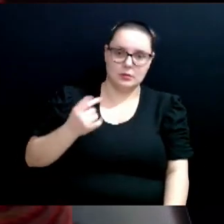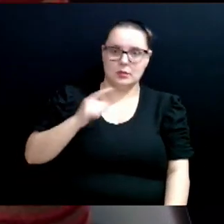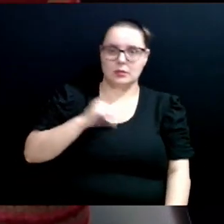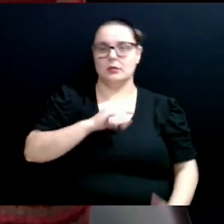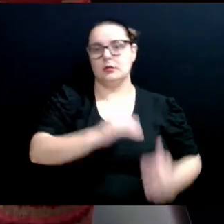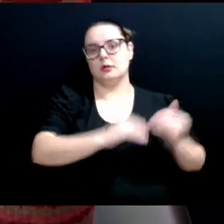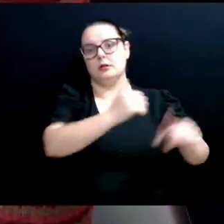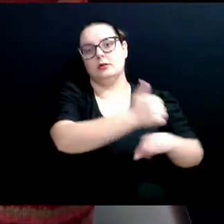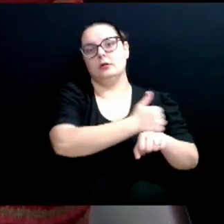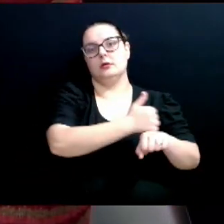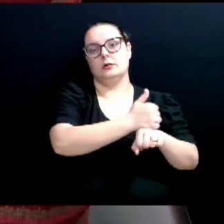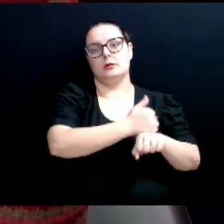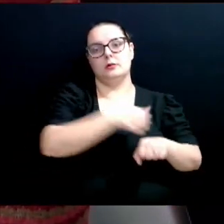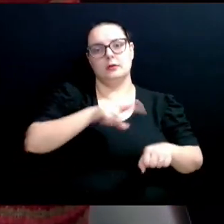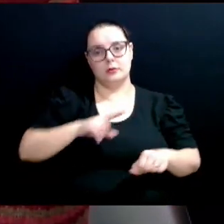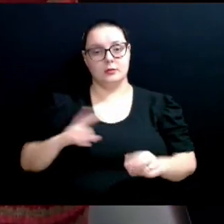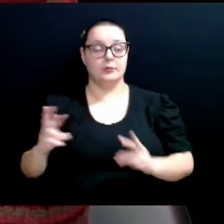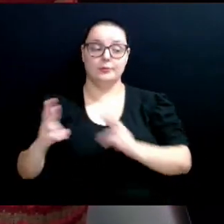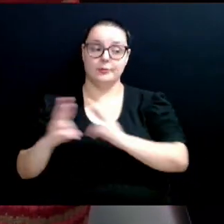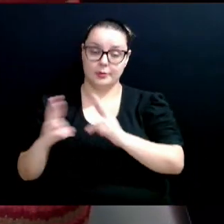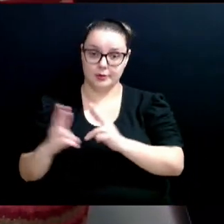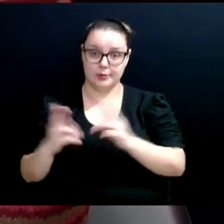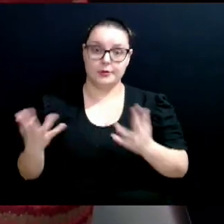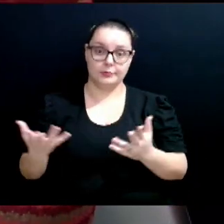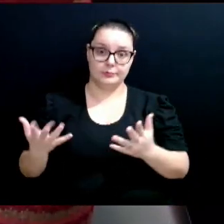profissional ou ter uma relação,